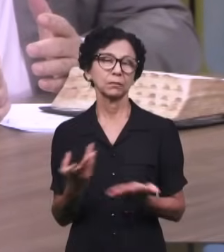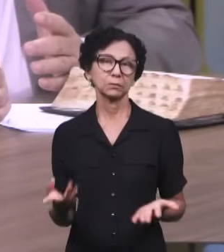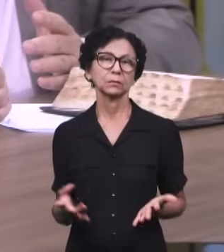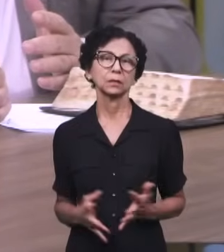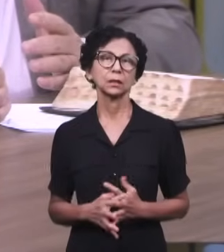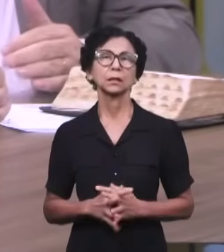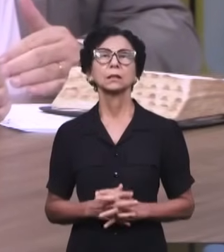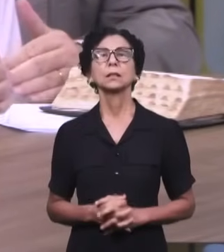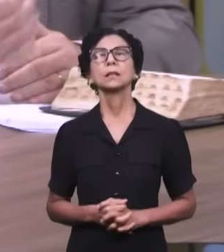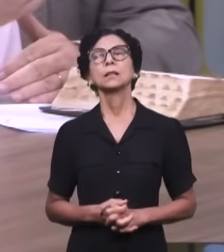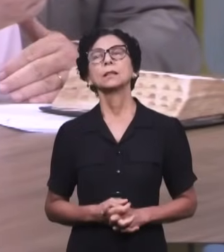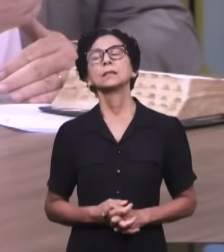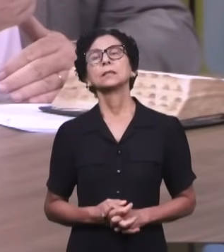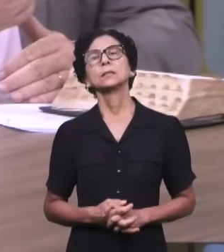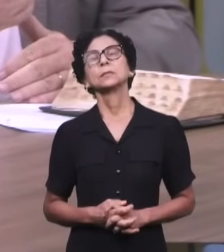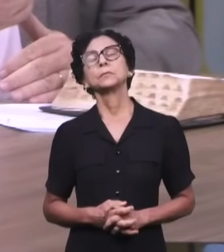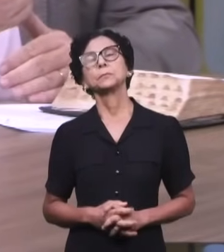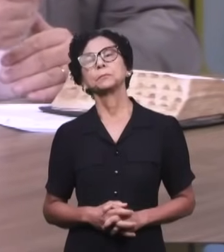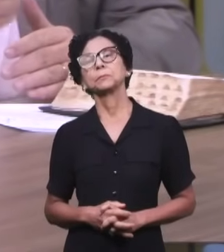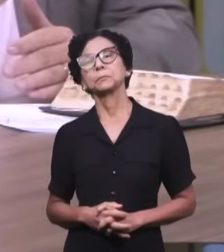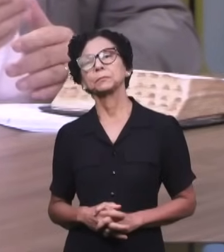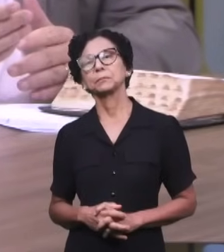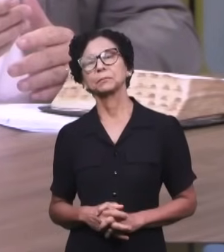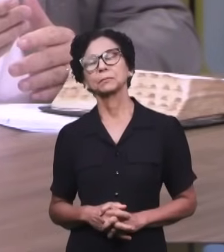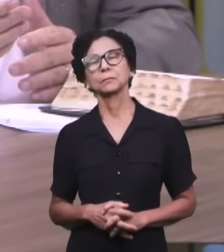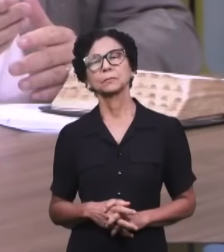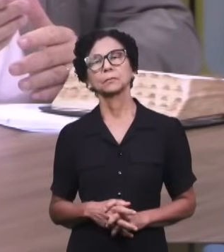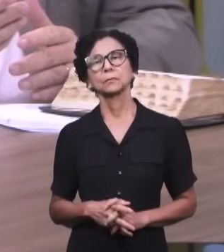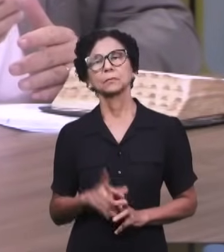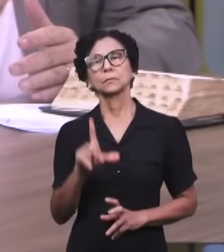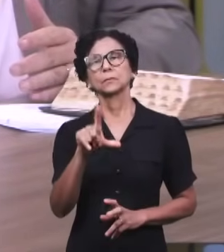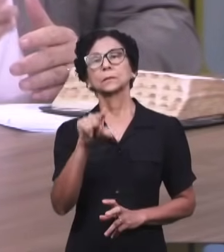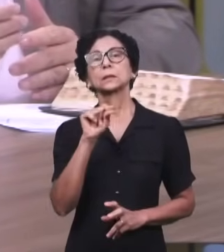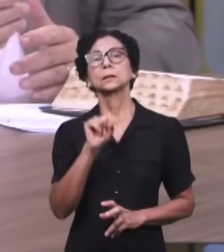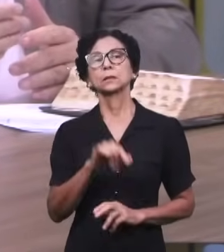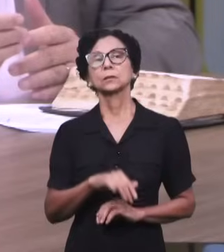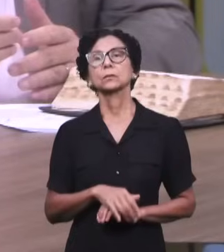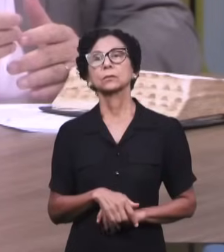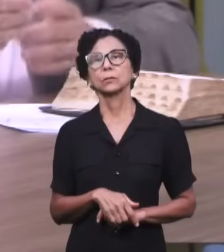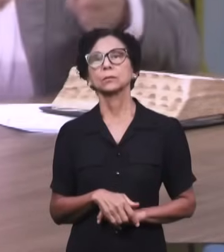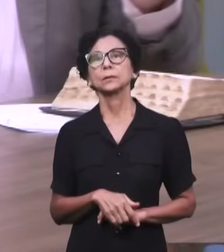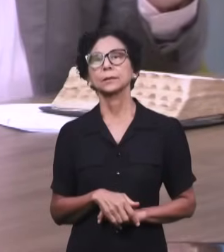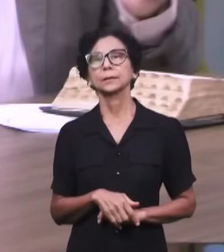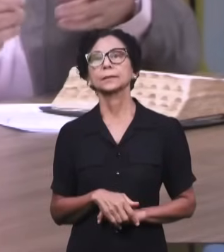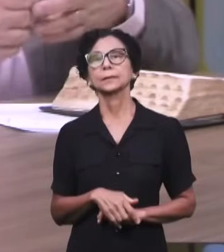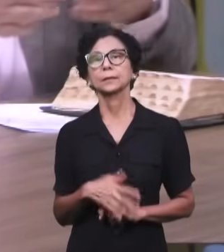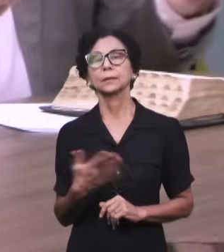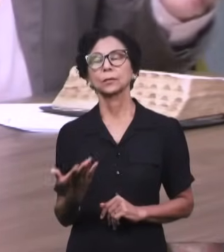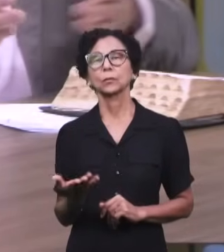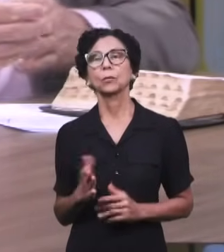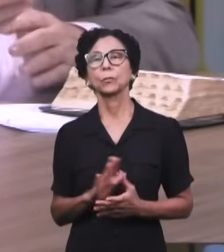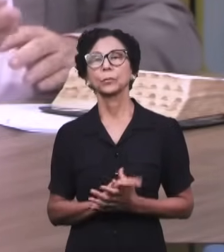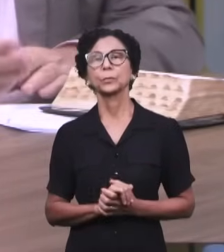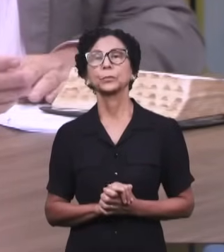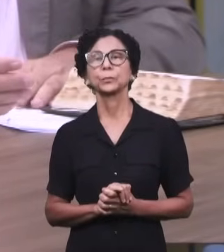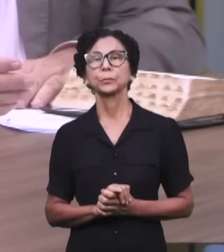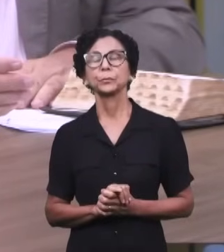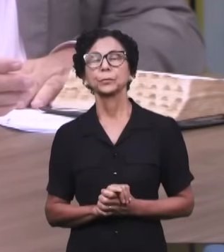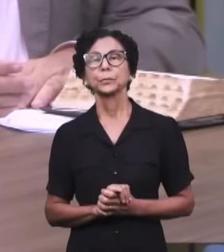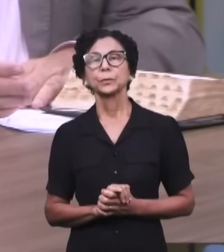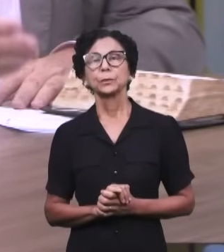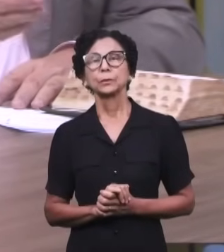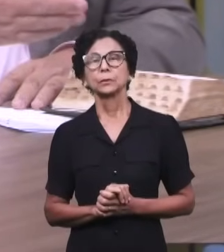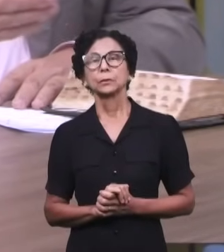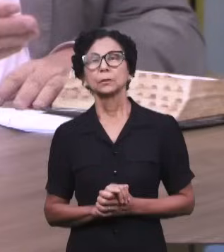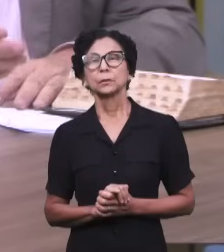né? A nossa decisão, a nossa tomada de posição, como que reflete nos nossos, né? Na nossa família, nos nossos filhos,